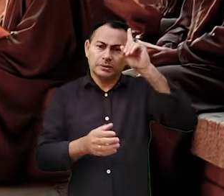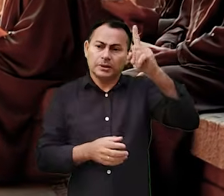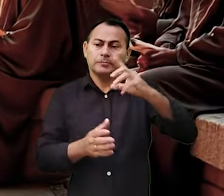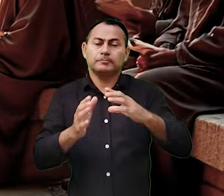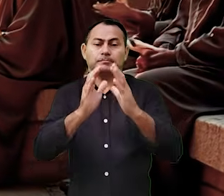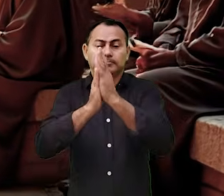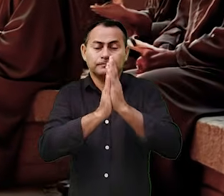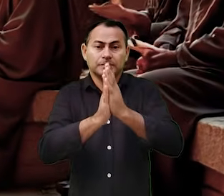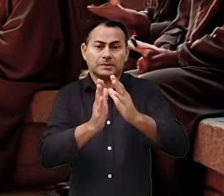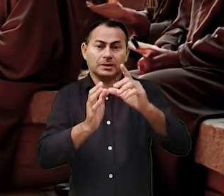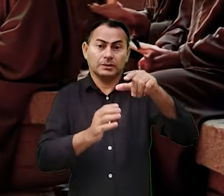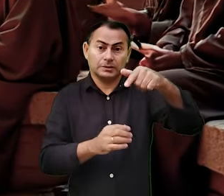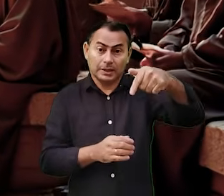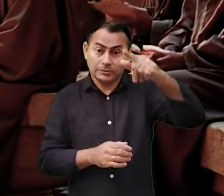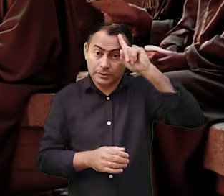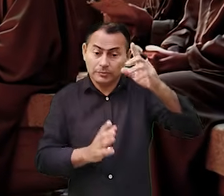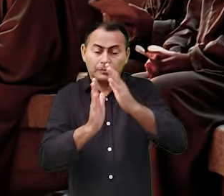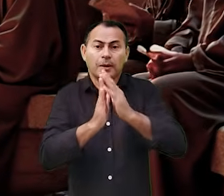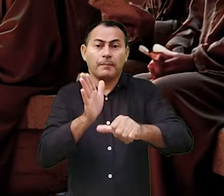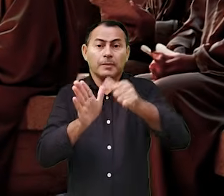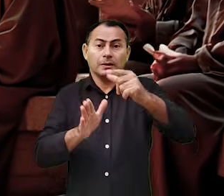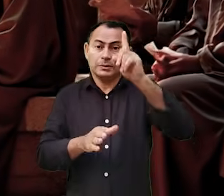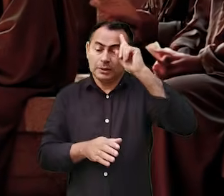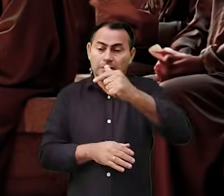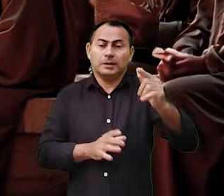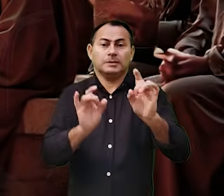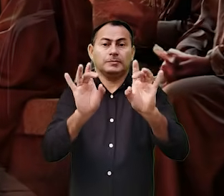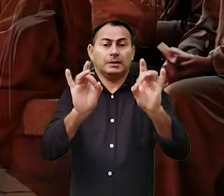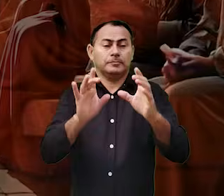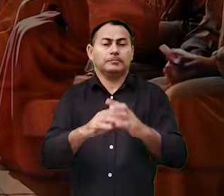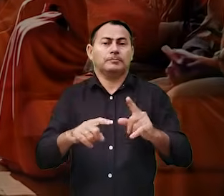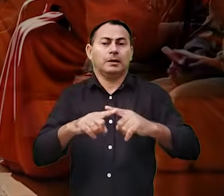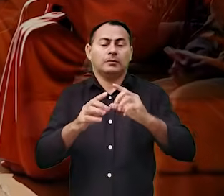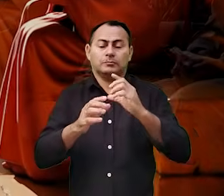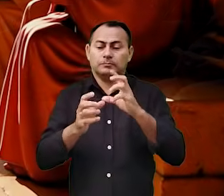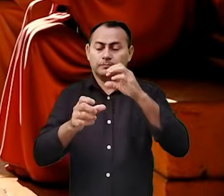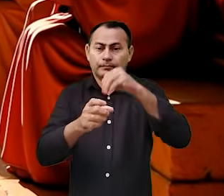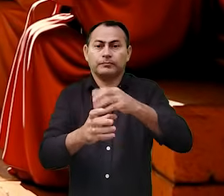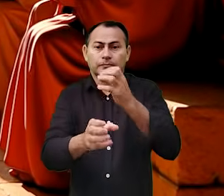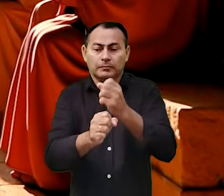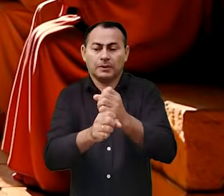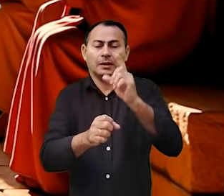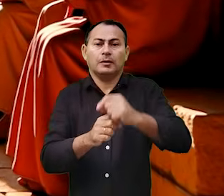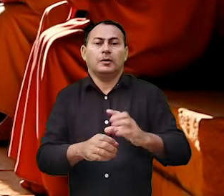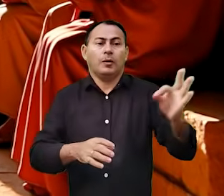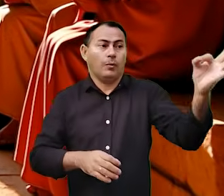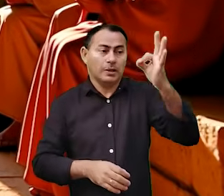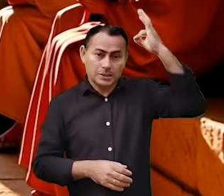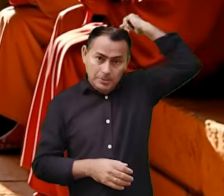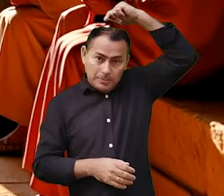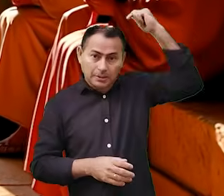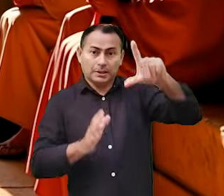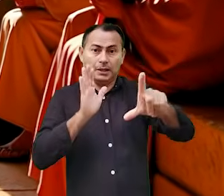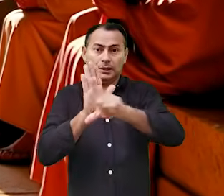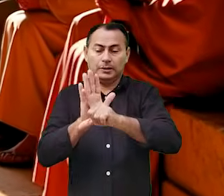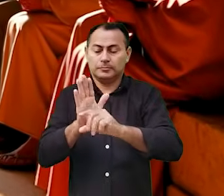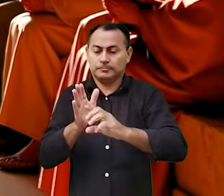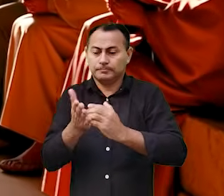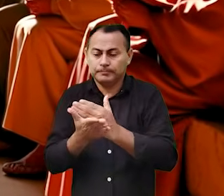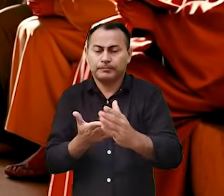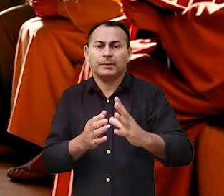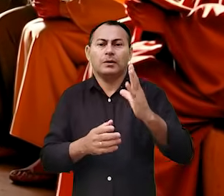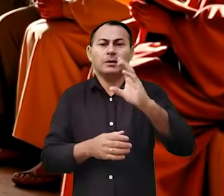para adoração. Esses argumentavam que o 1º dia da semana era muito especial, mas o que contava mesmo era o espírito da